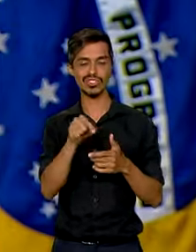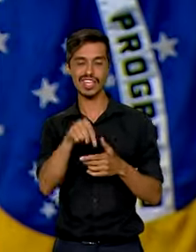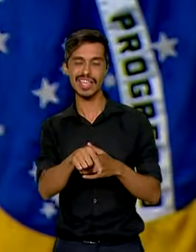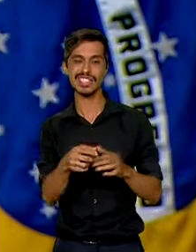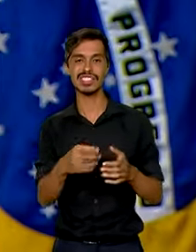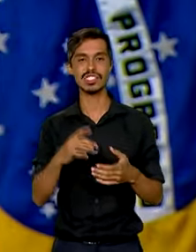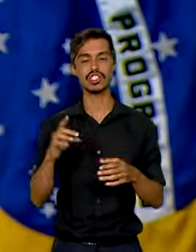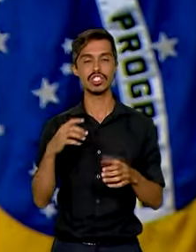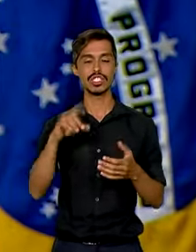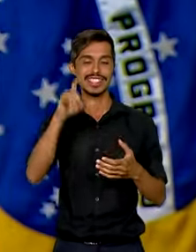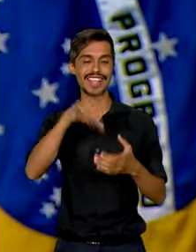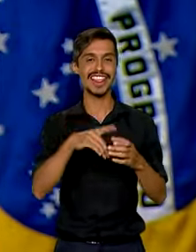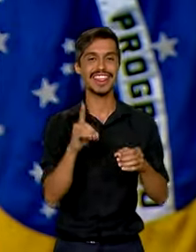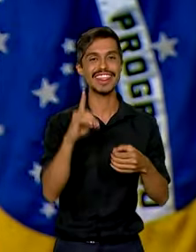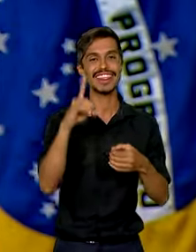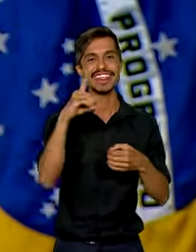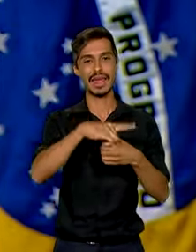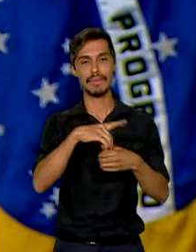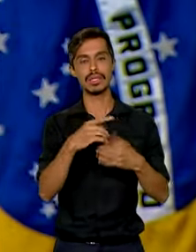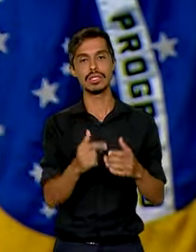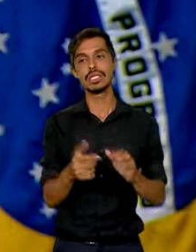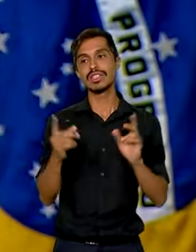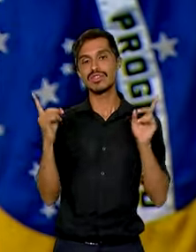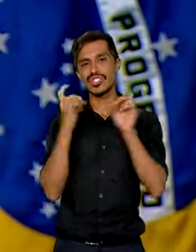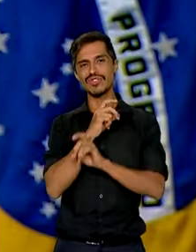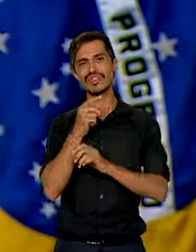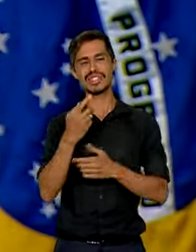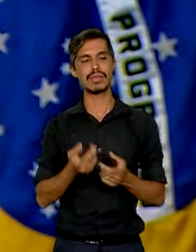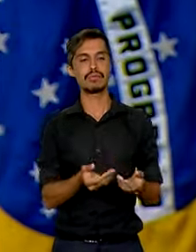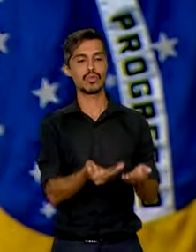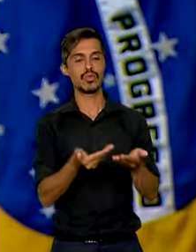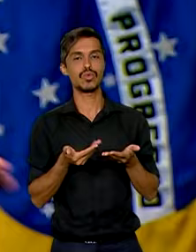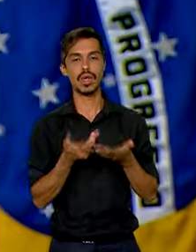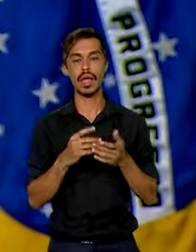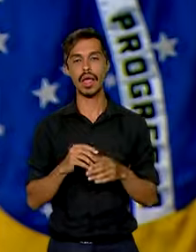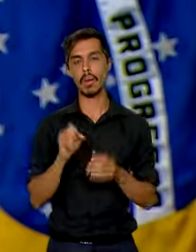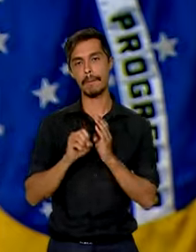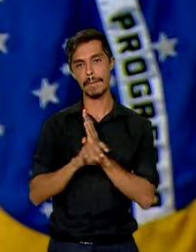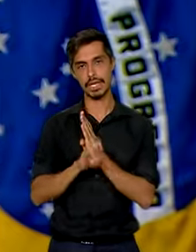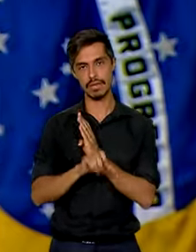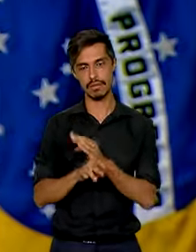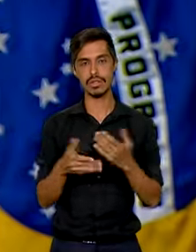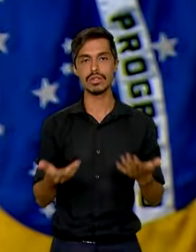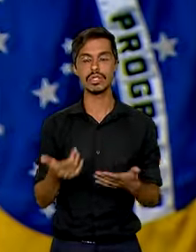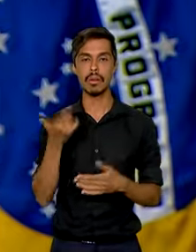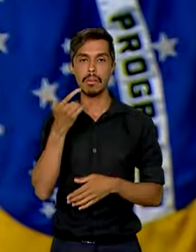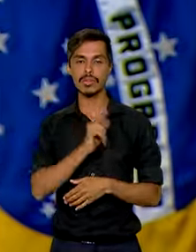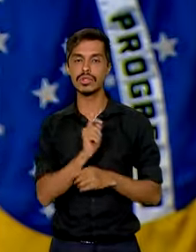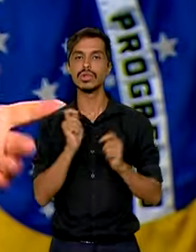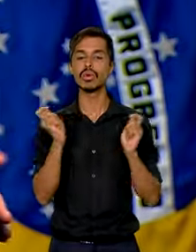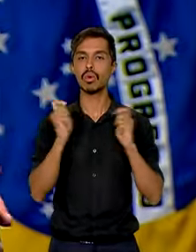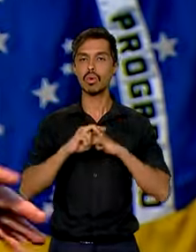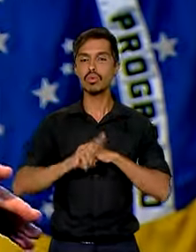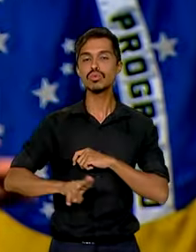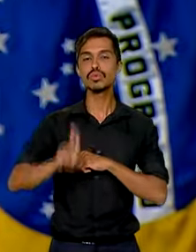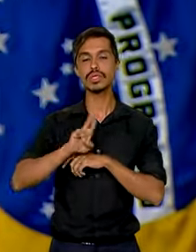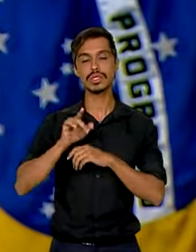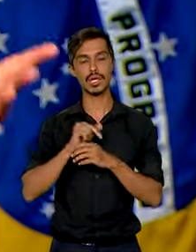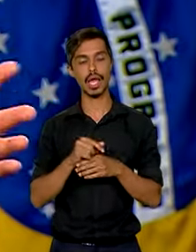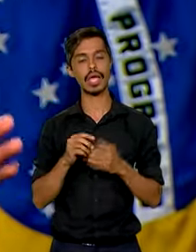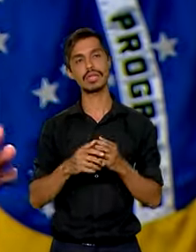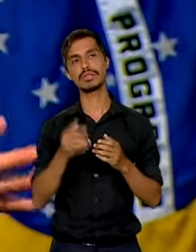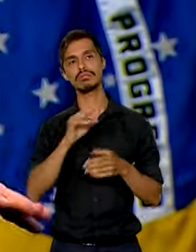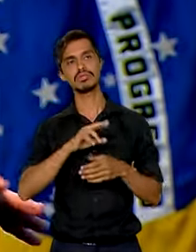isso estava dificultando essas famílias em receber o seu benefício em poder usar o seu benefício no